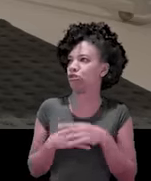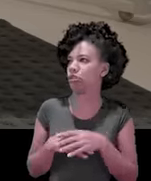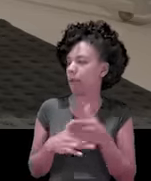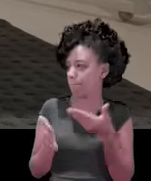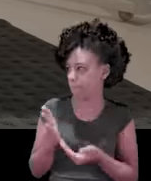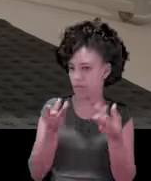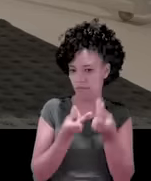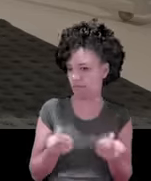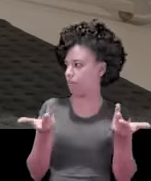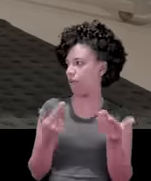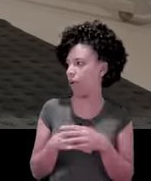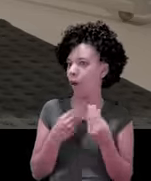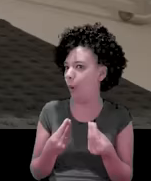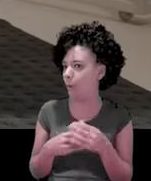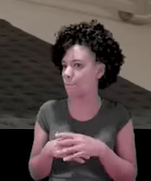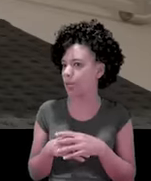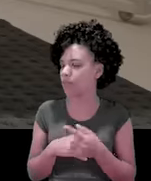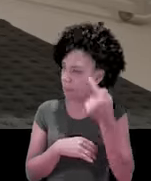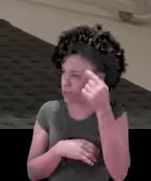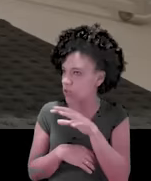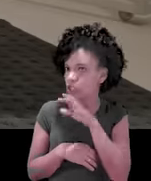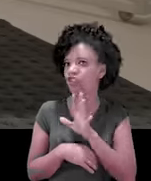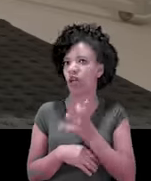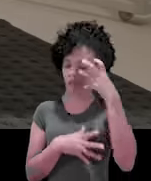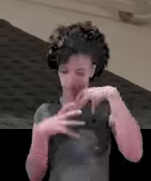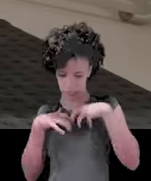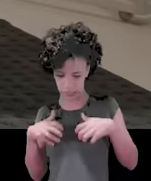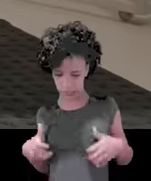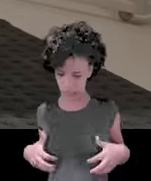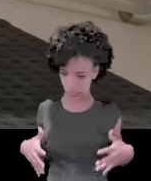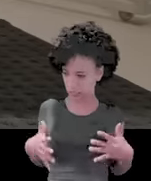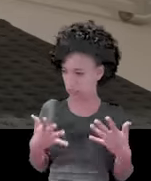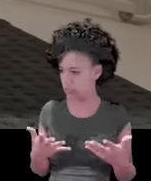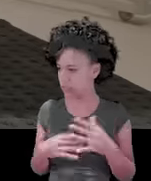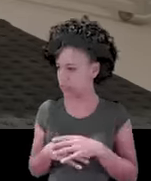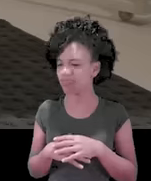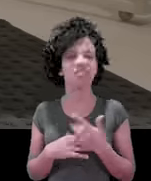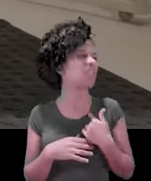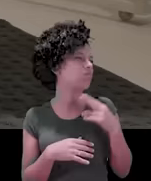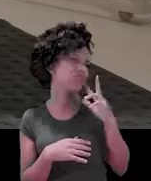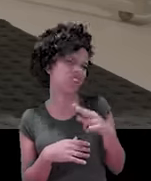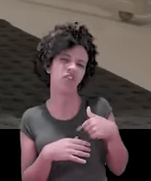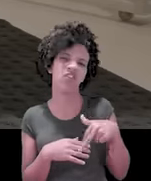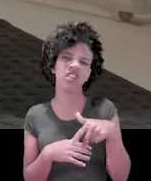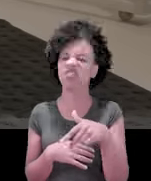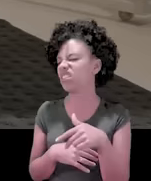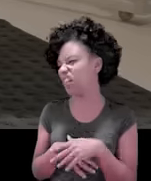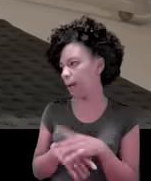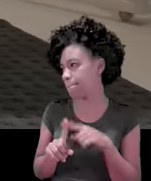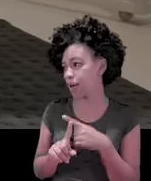você perder a esperança eu te ligo lá pensando Uma Onça já comendo a sua vista ele de repente você tá não vou andar mais um pouquinho